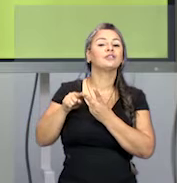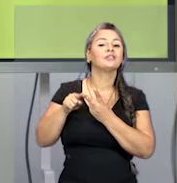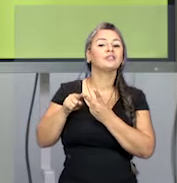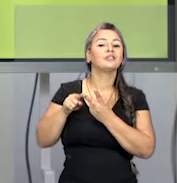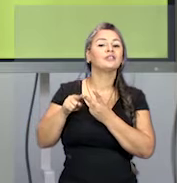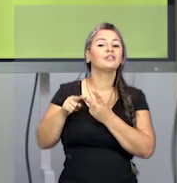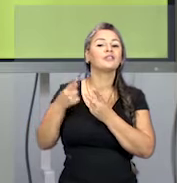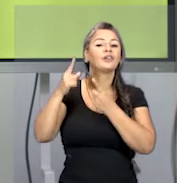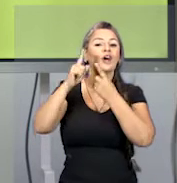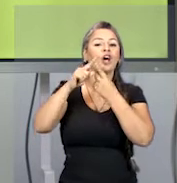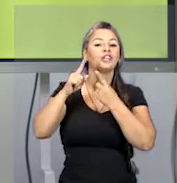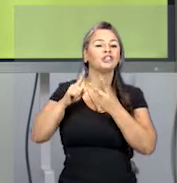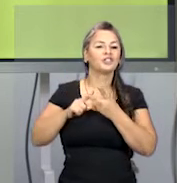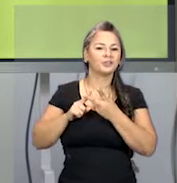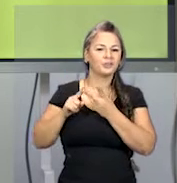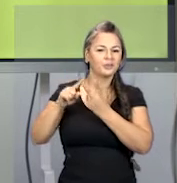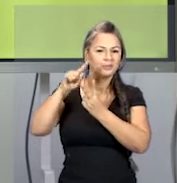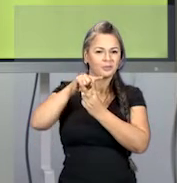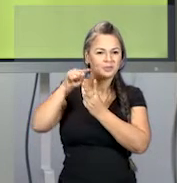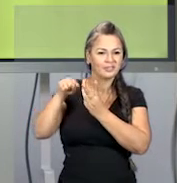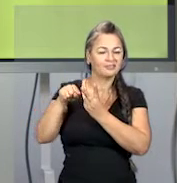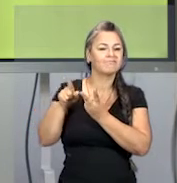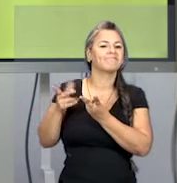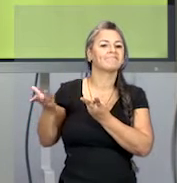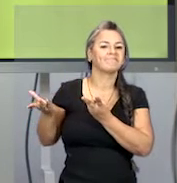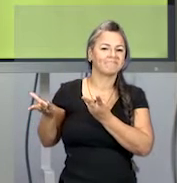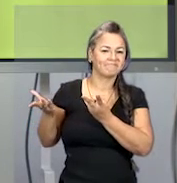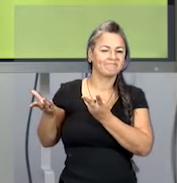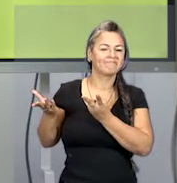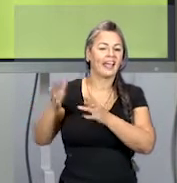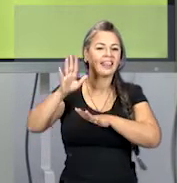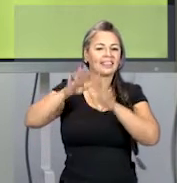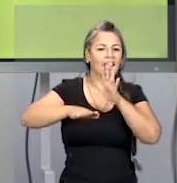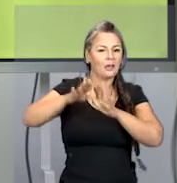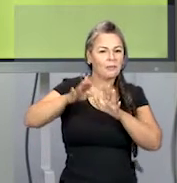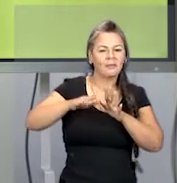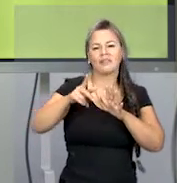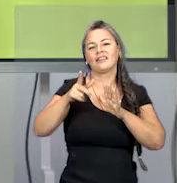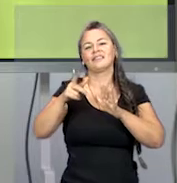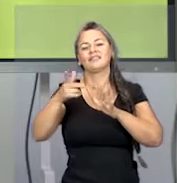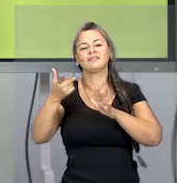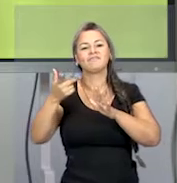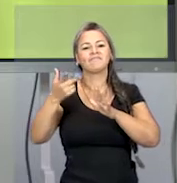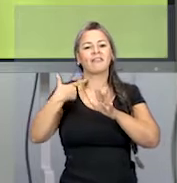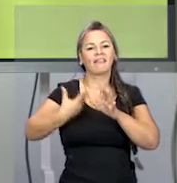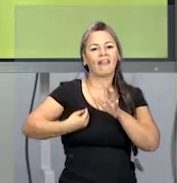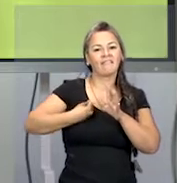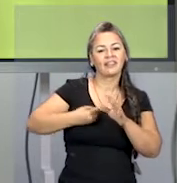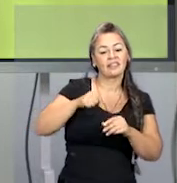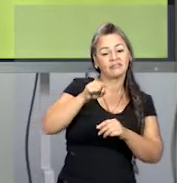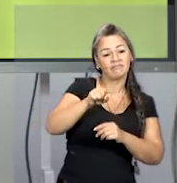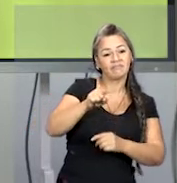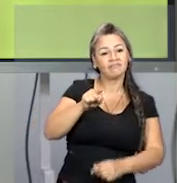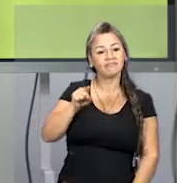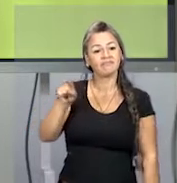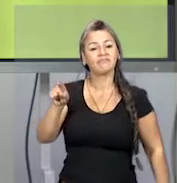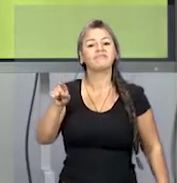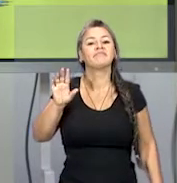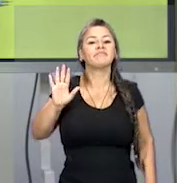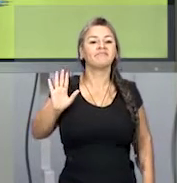vai depender da dinâmica daquela cidade, com o sistema de produção, principalmente o sistema capitalista.